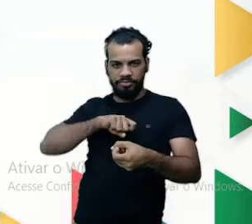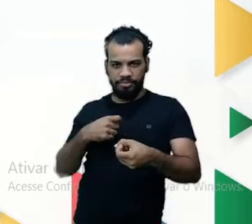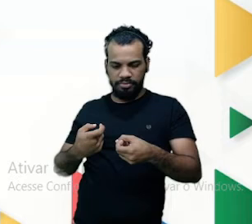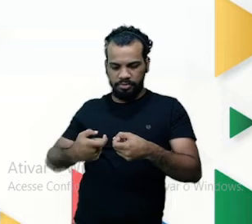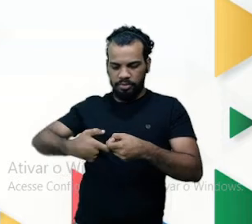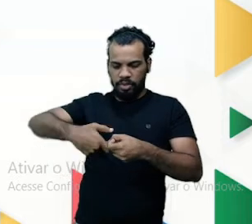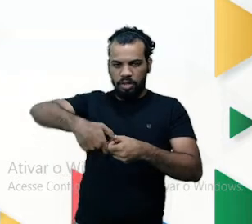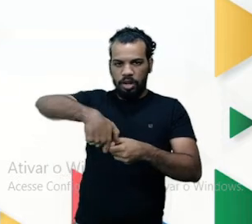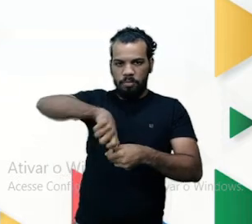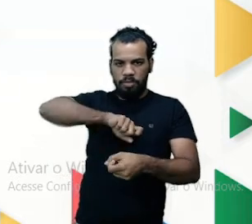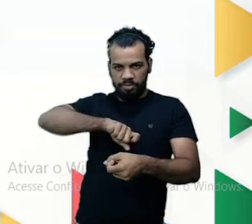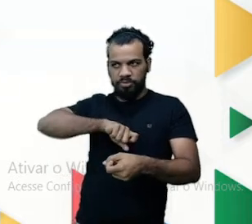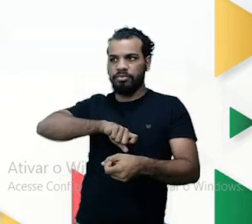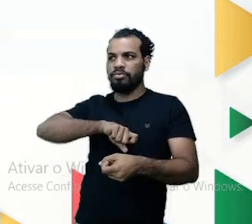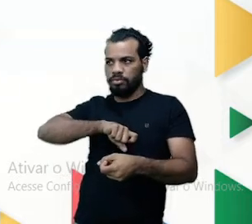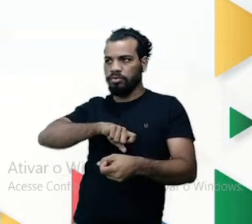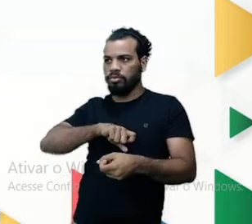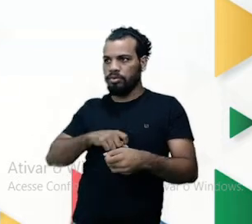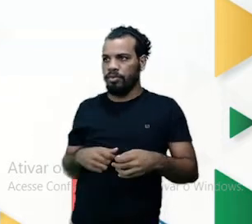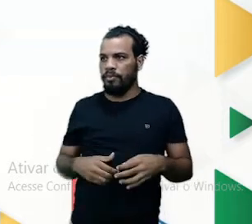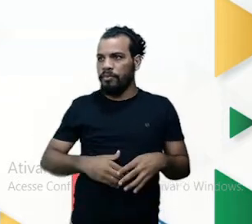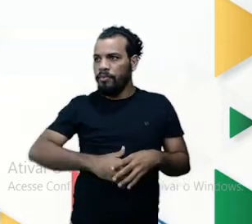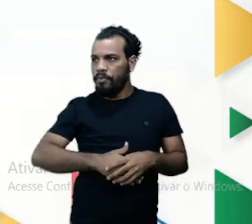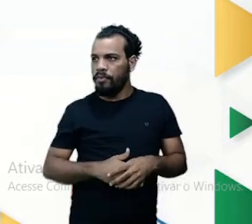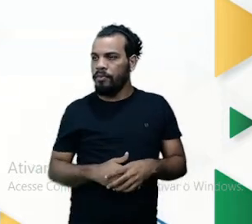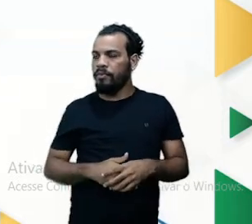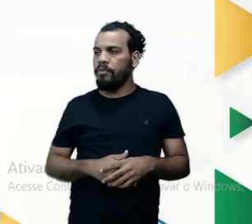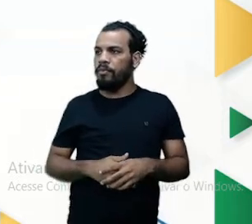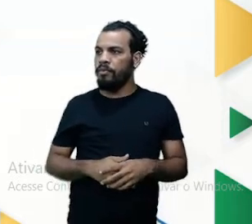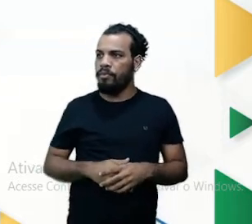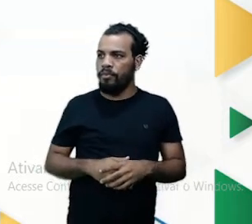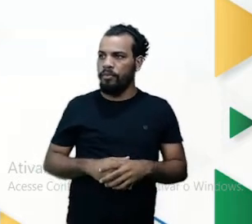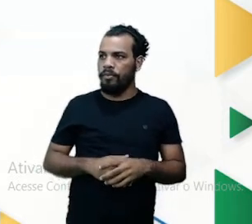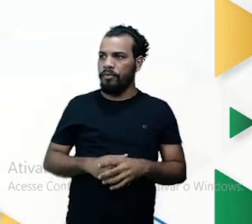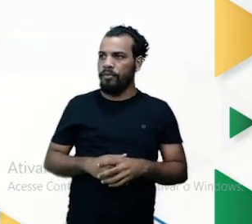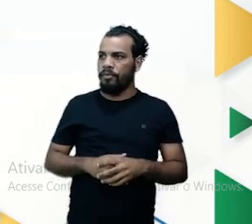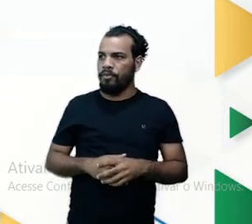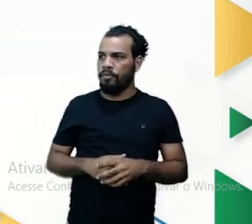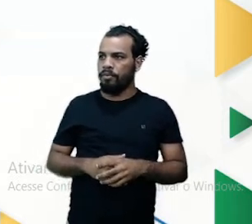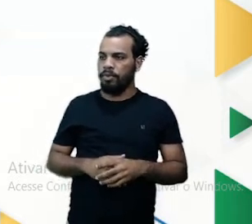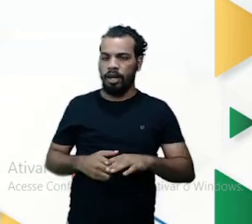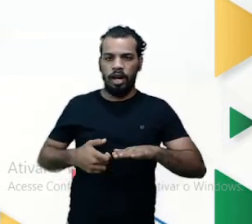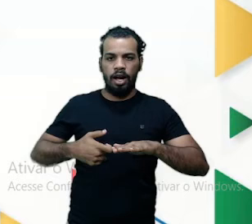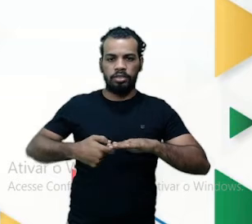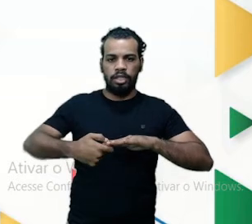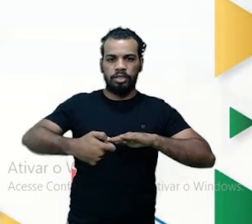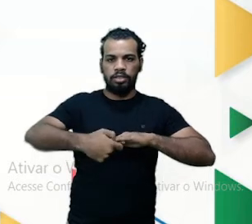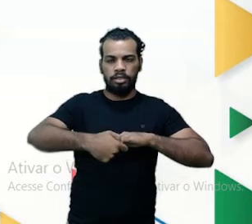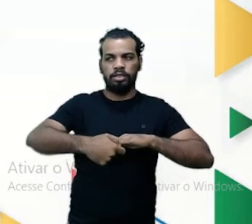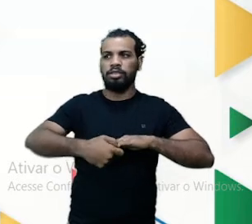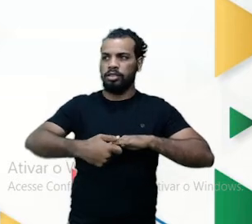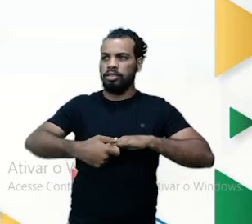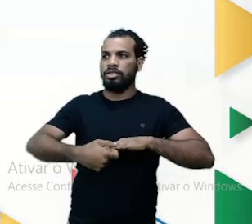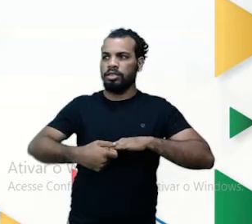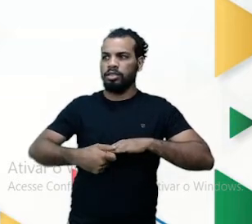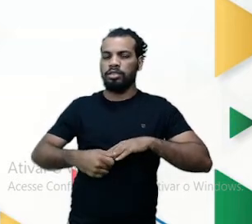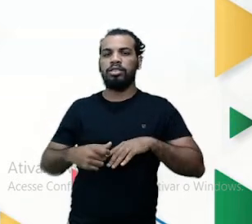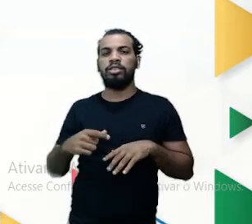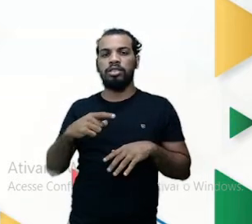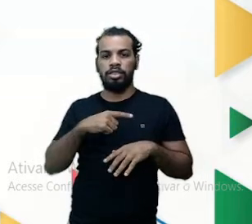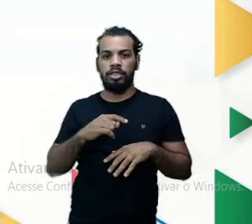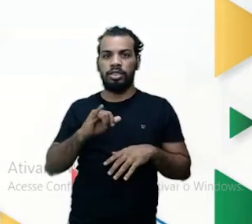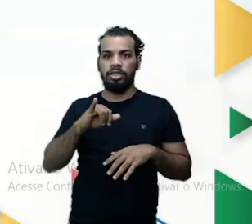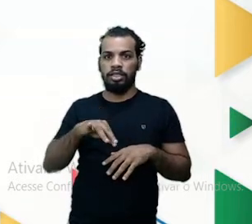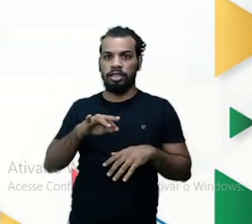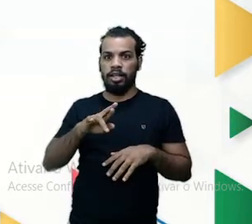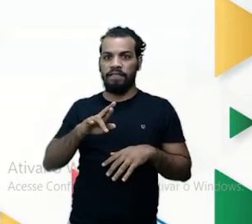abridor de garrafa ele vai ser um interresistente. Já o cortador de unha a gente tem um interpotente e a gente tem a